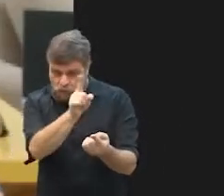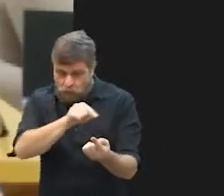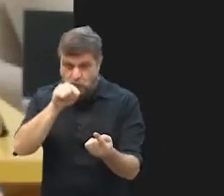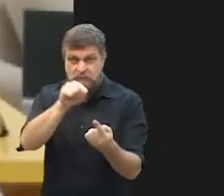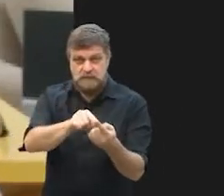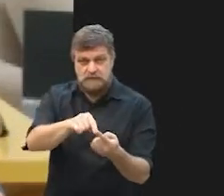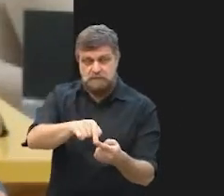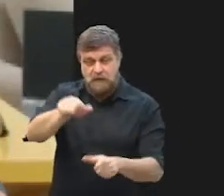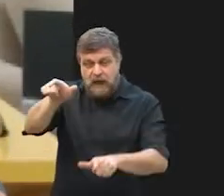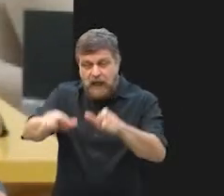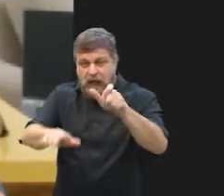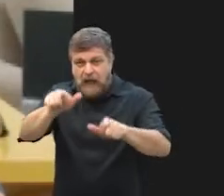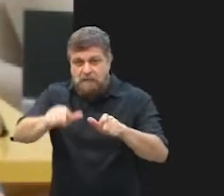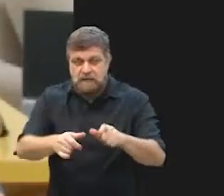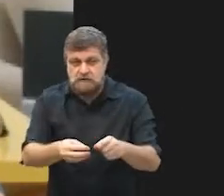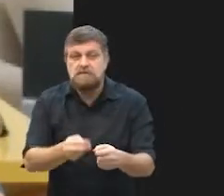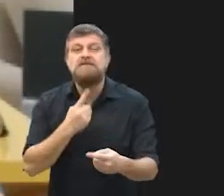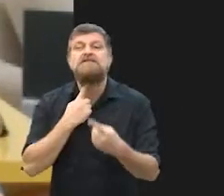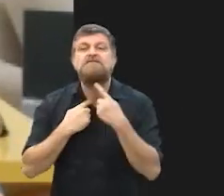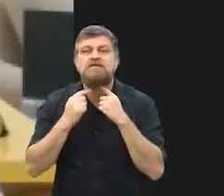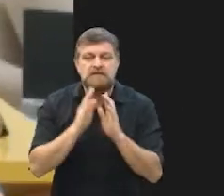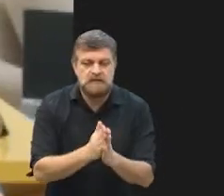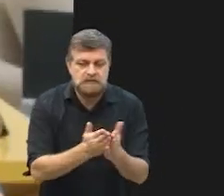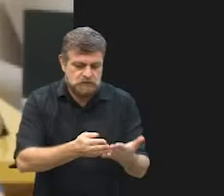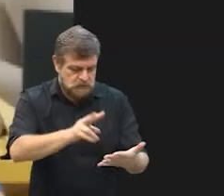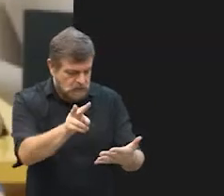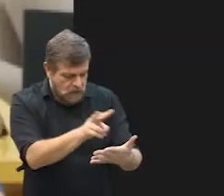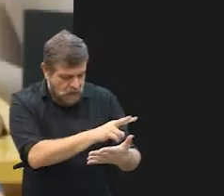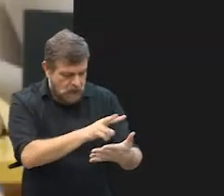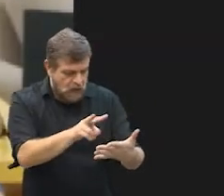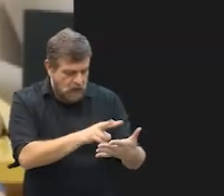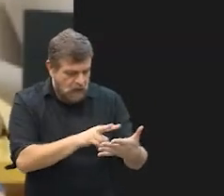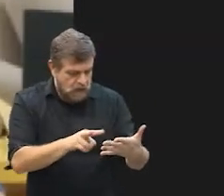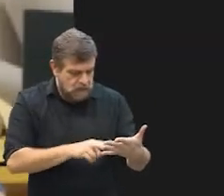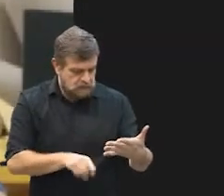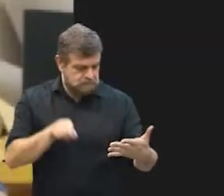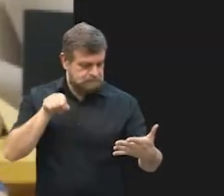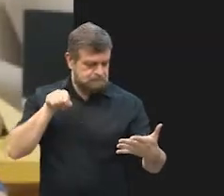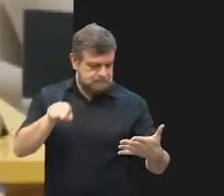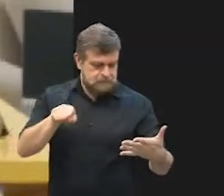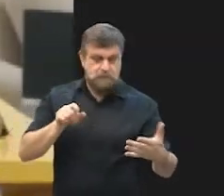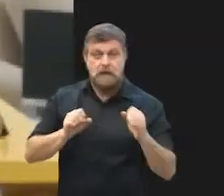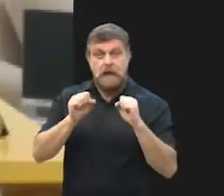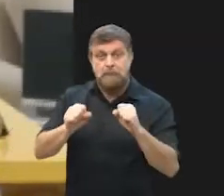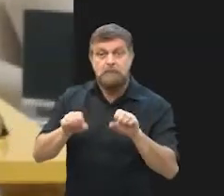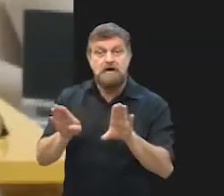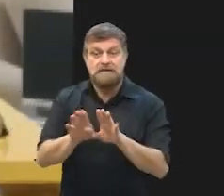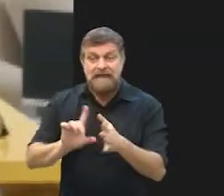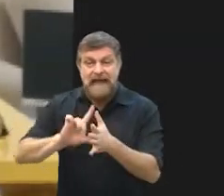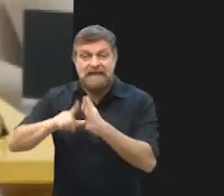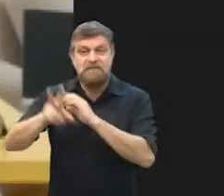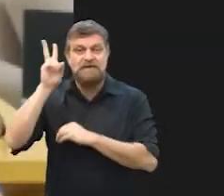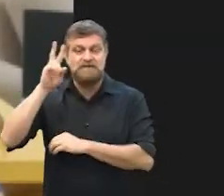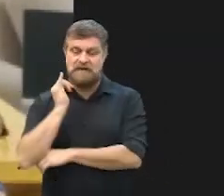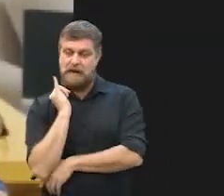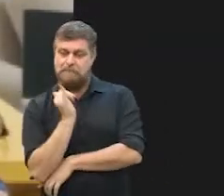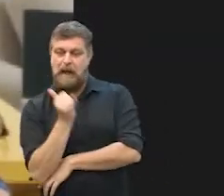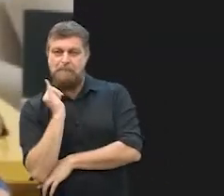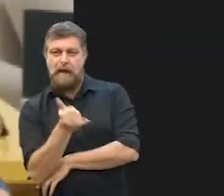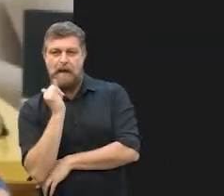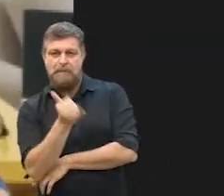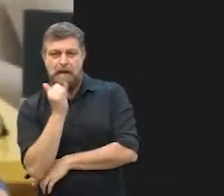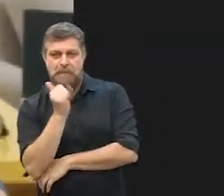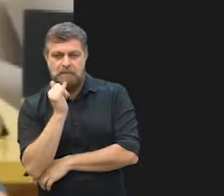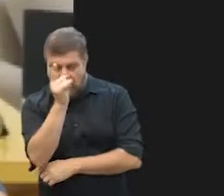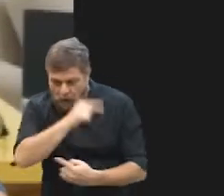público leitor para formar esse leitor que poderia ser um contador de histórias também, né? Tem